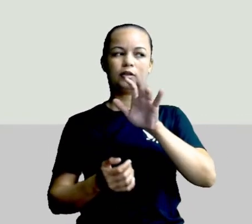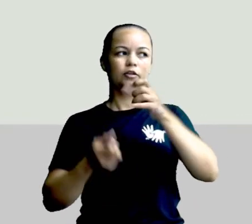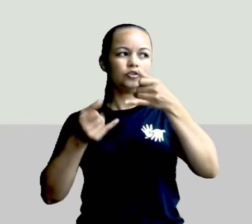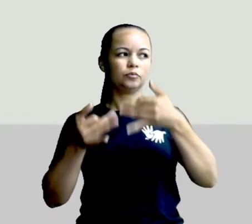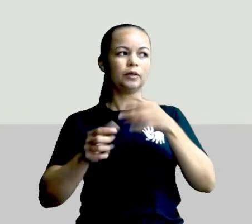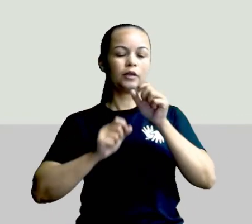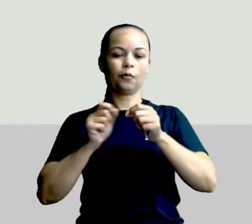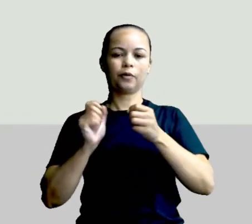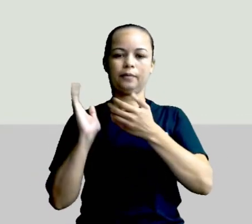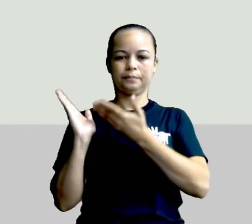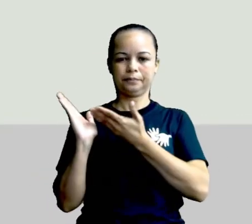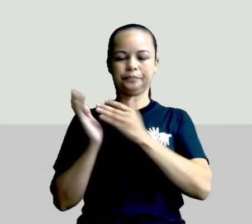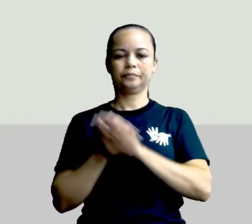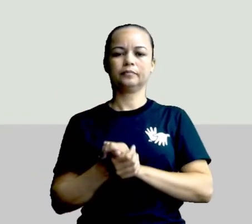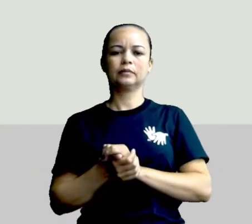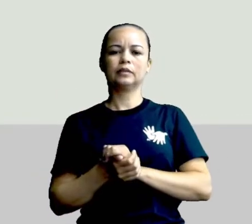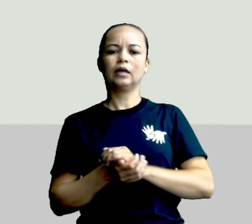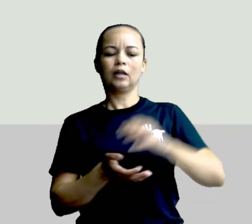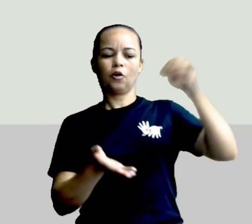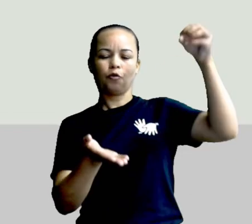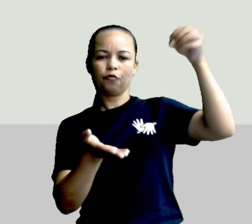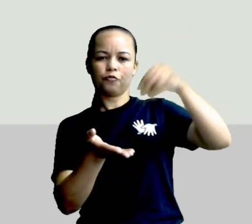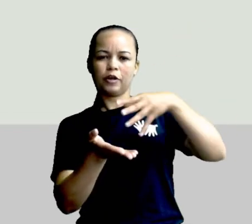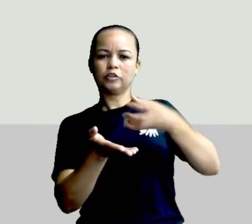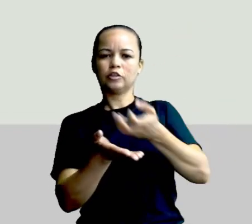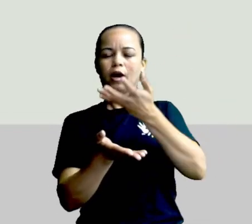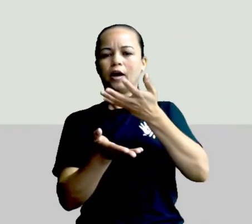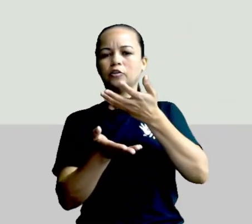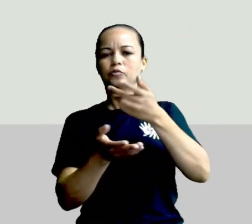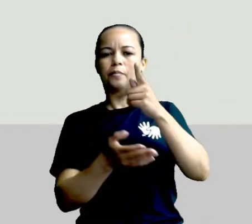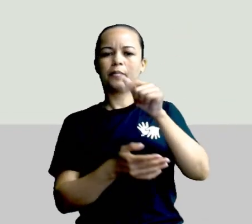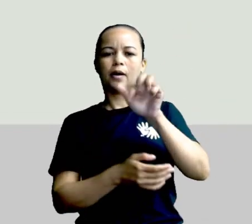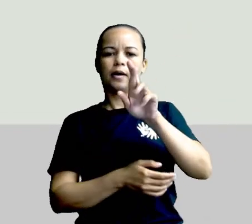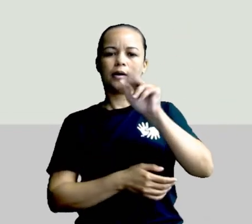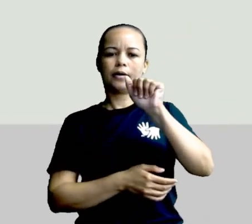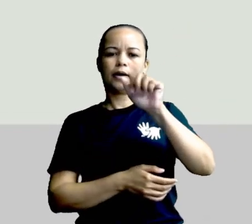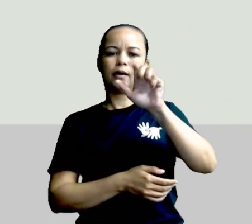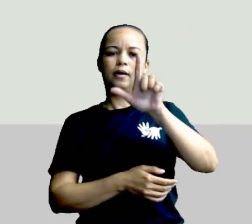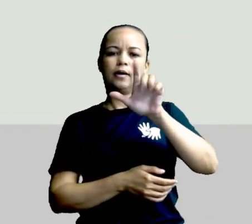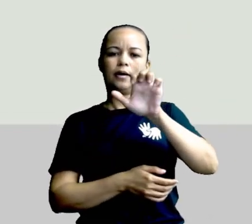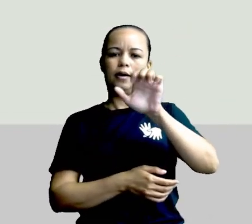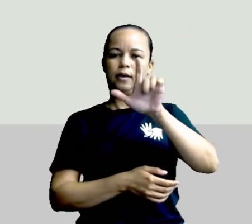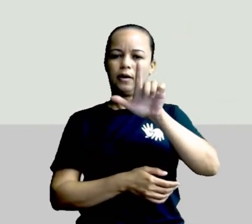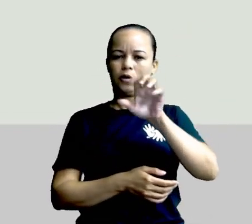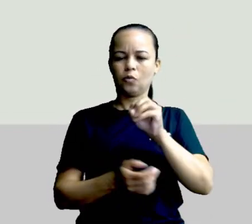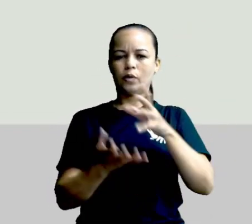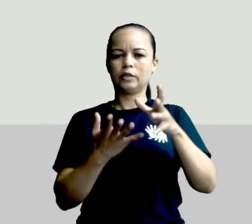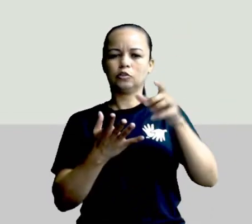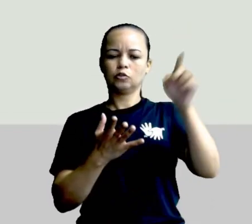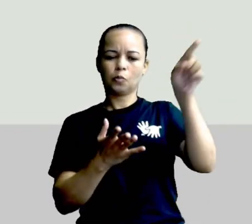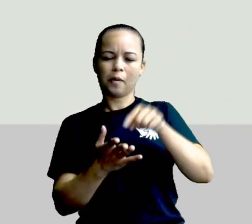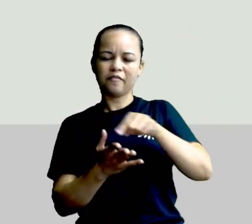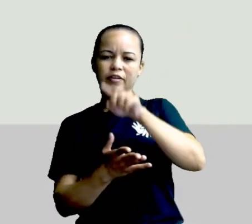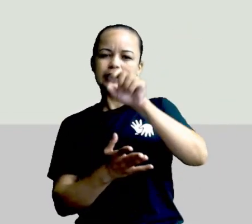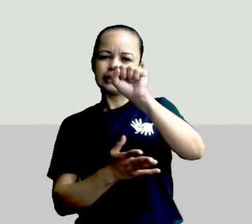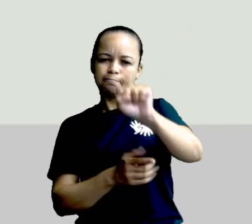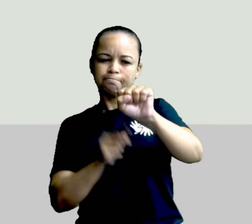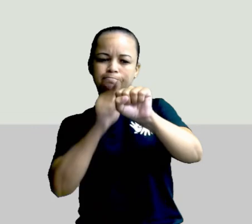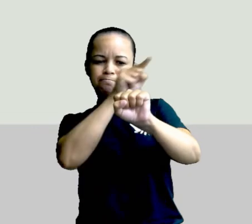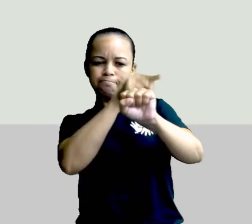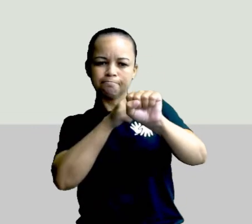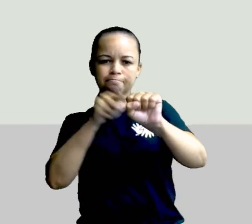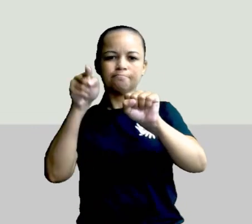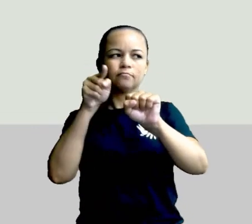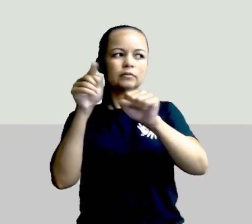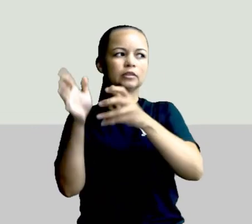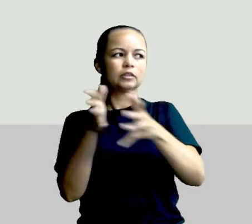eu tenho uma figura aqui, ó, tá? Diz o seguinte: a figura representa um feixe de raios paralelos incidentes em uma